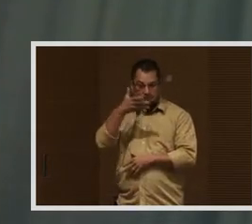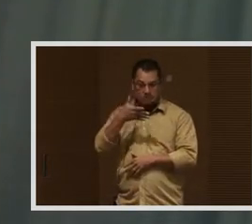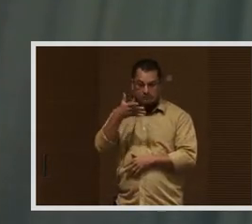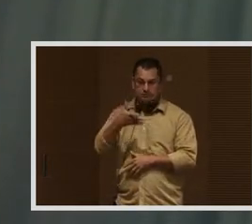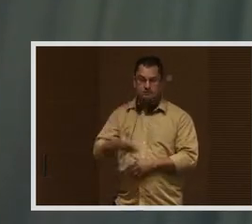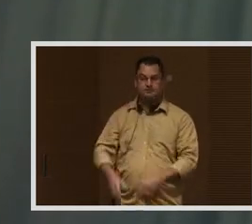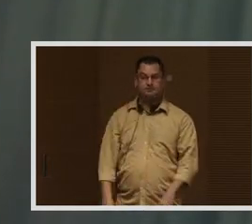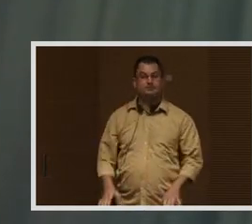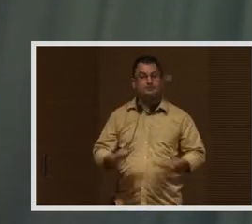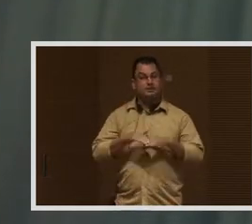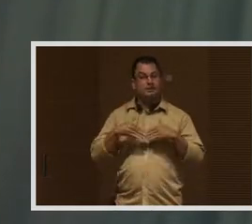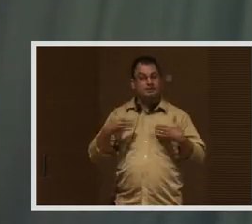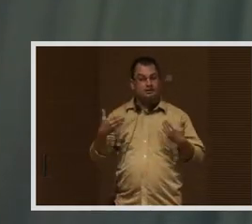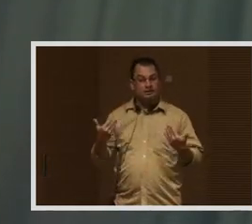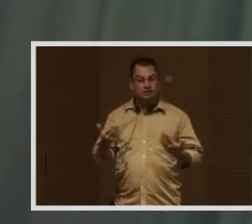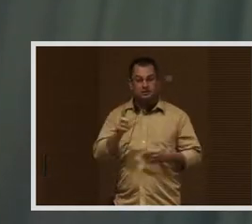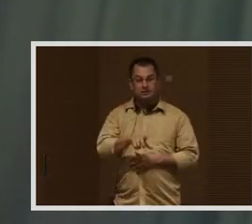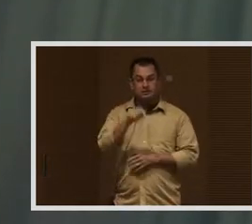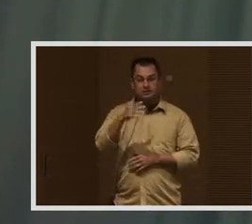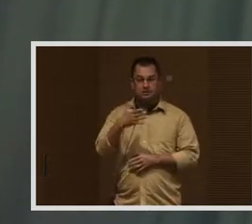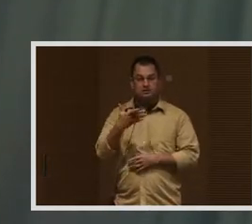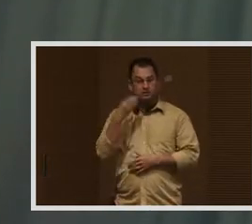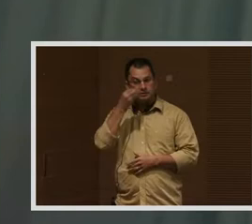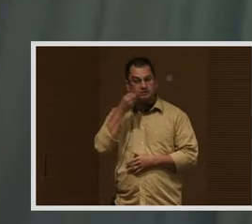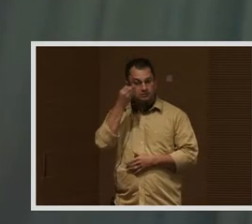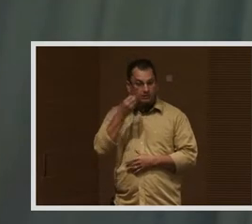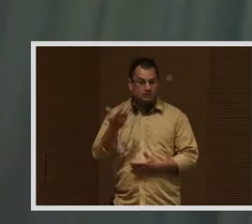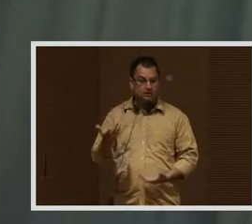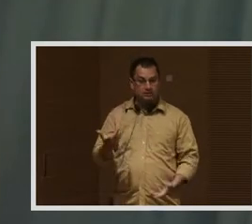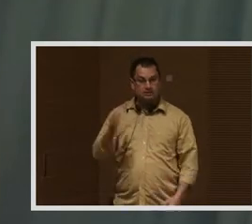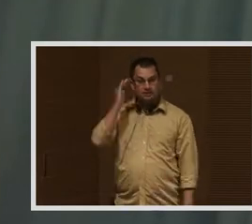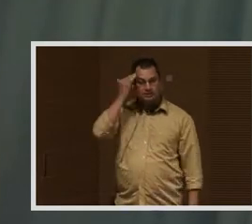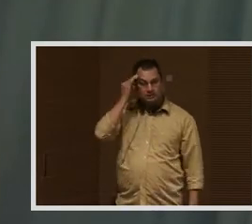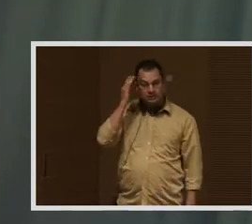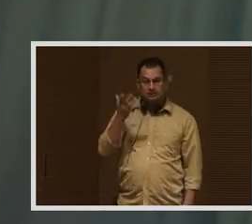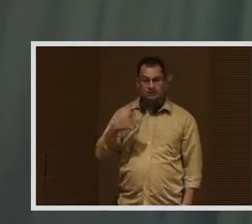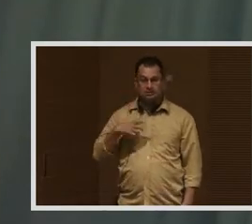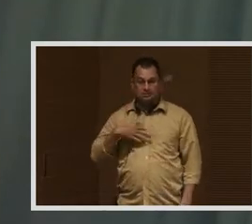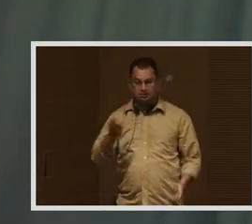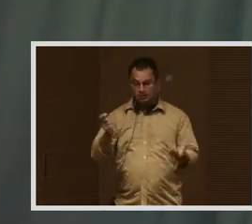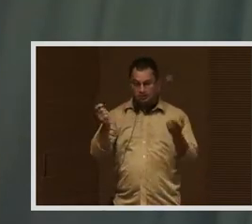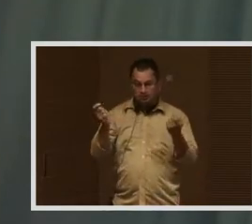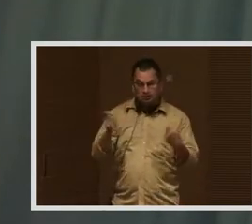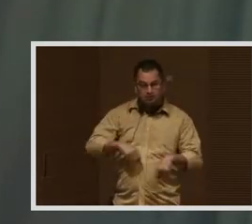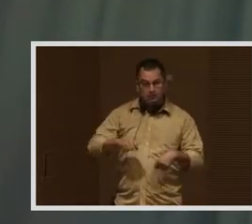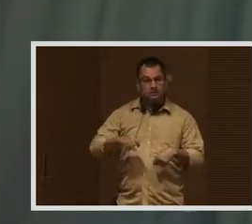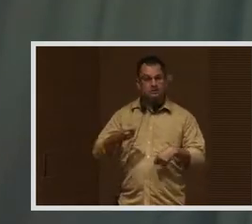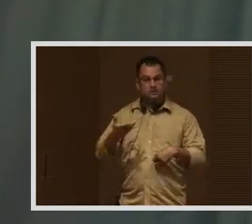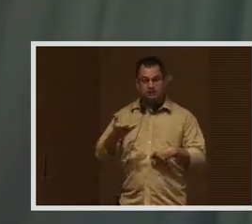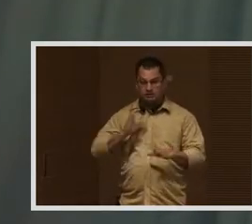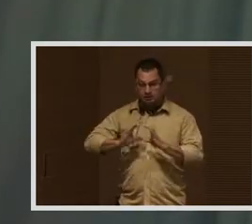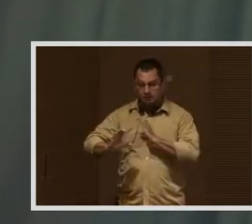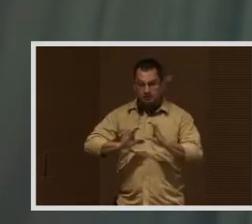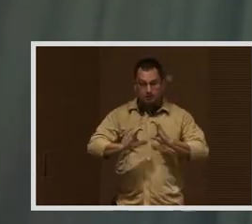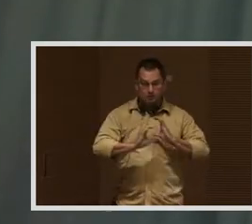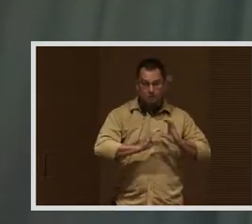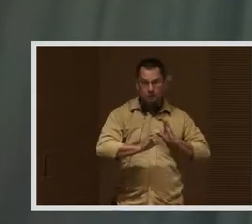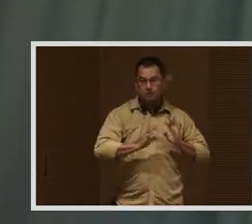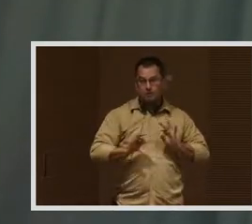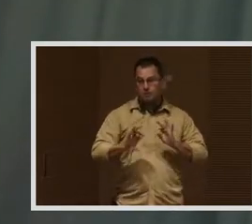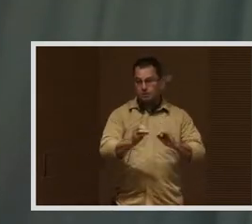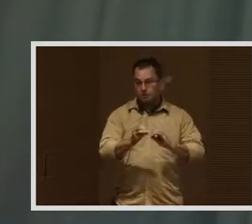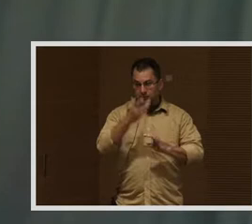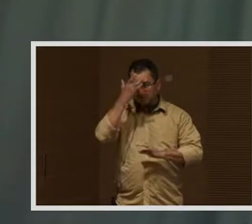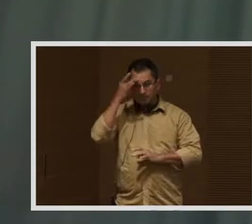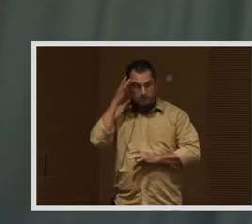Então, eu escolhi uma experiência que eu considero tem a potência de estabelecer a comunicação com todas, todos e